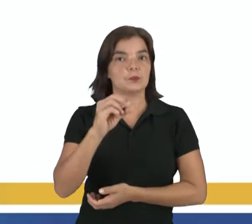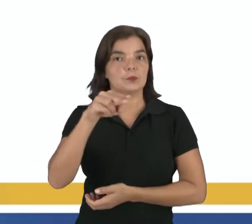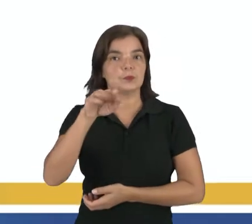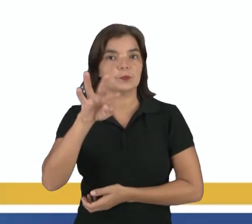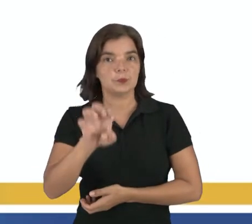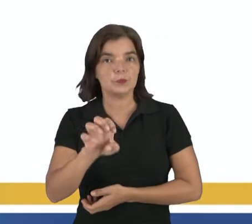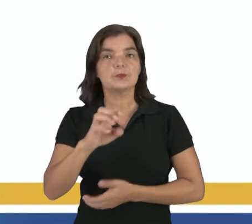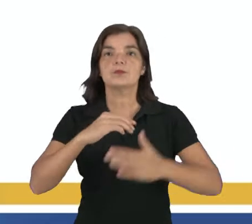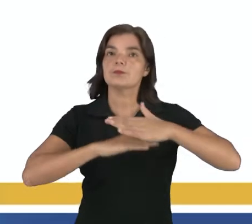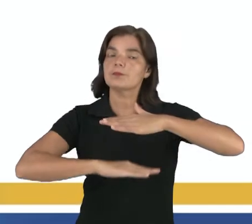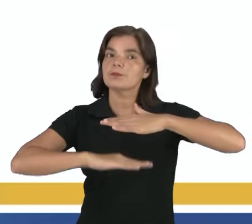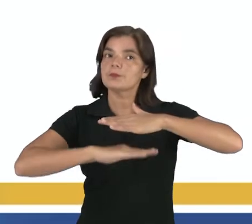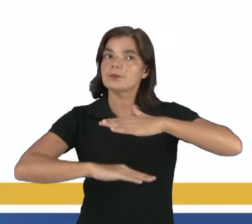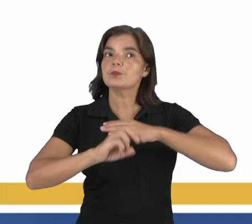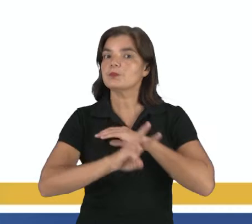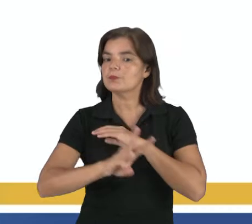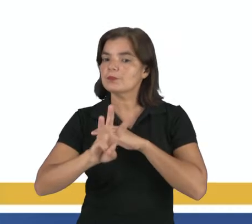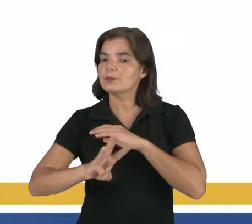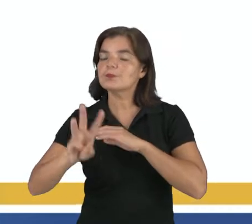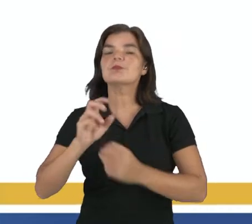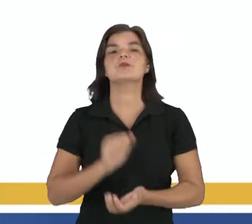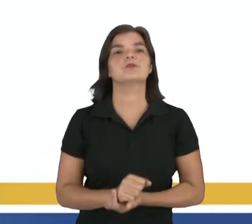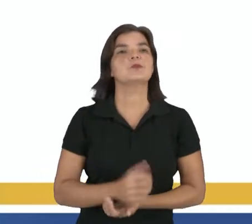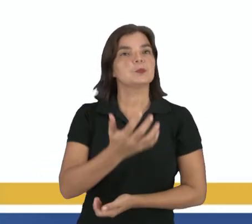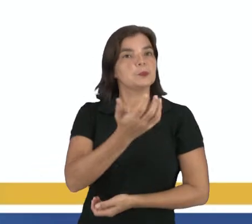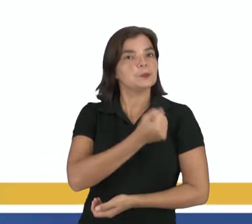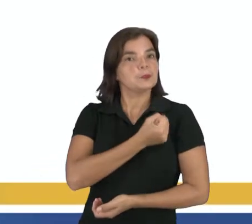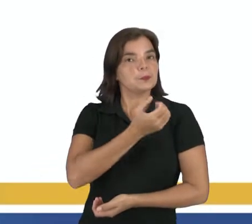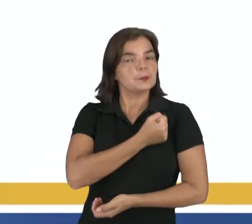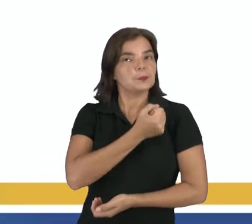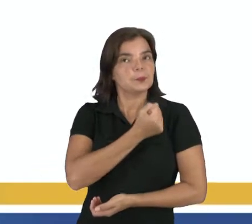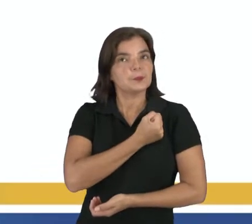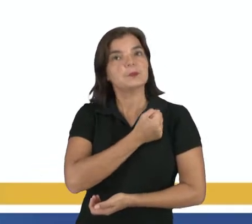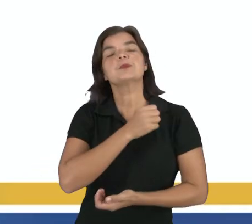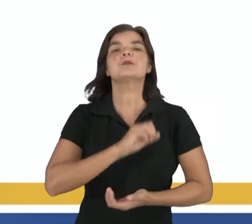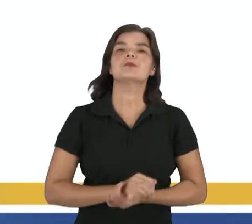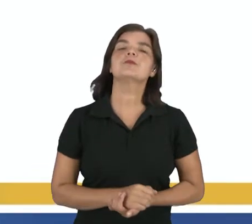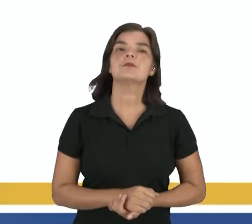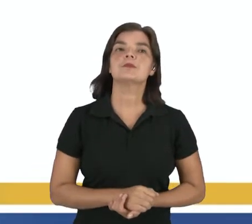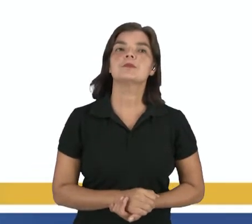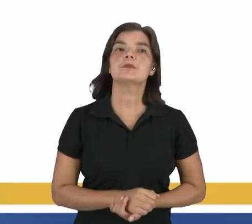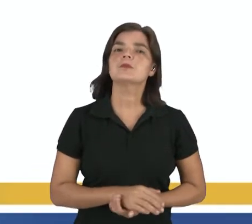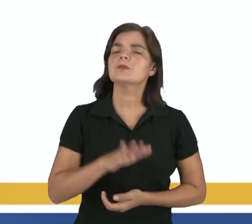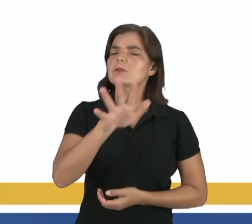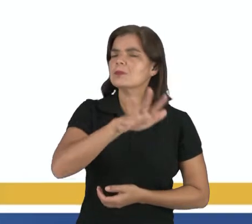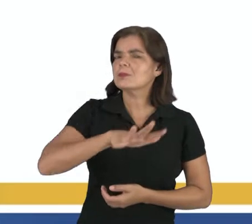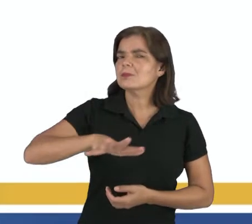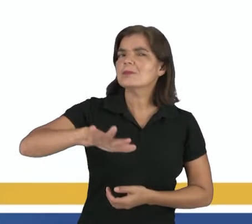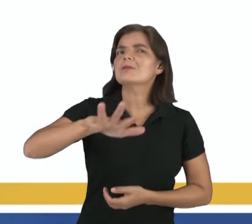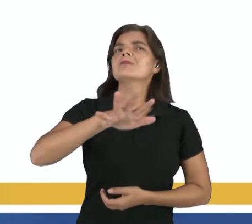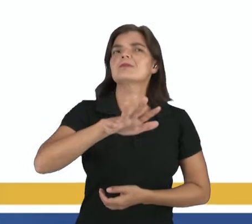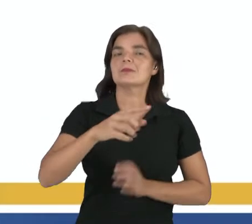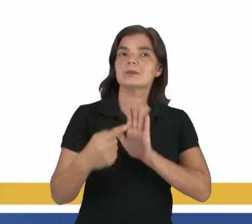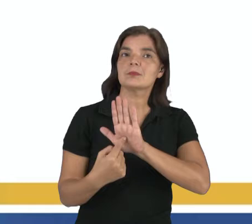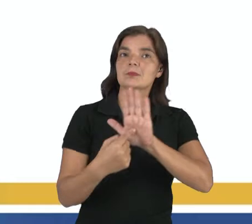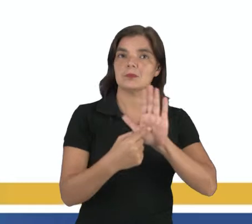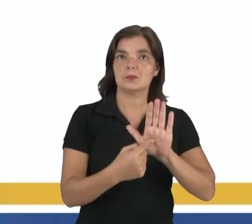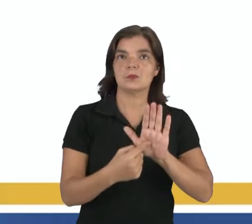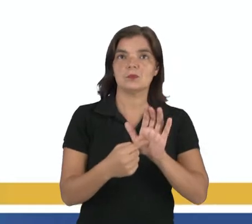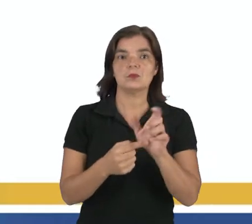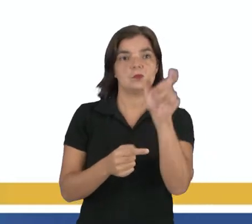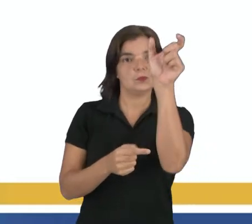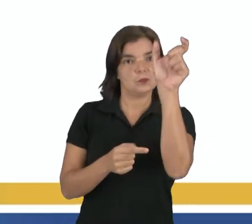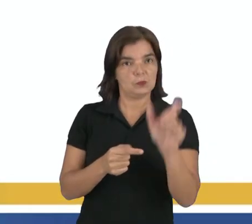fonte, logo abaixo, nós temos os números, né, que geralmente eles aparecem